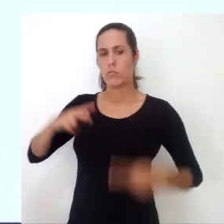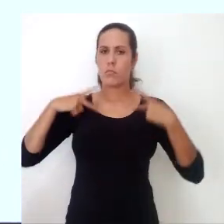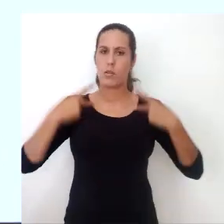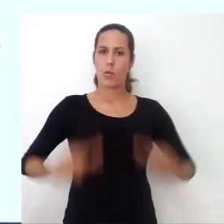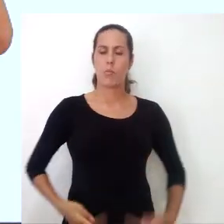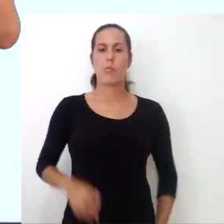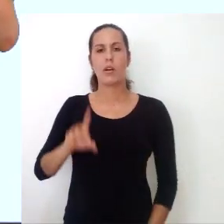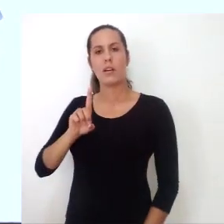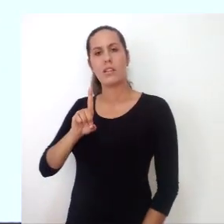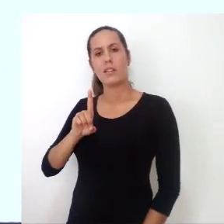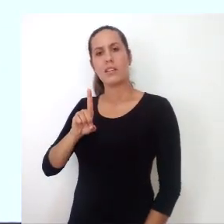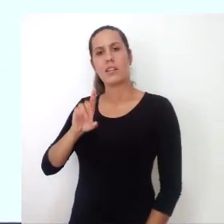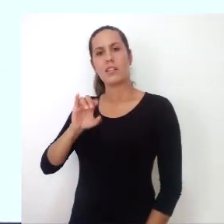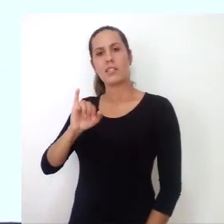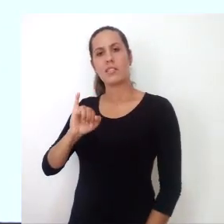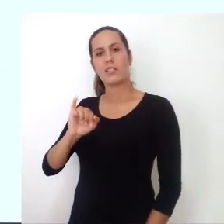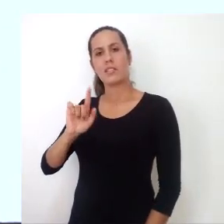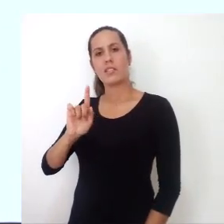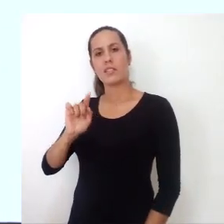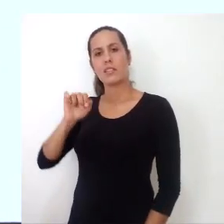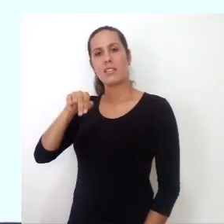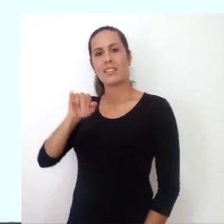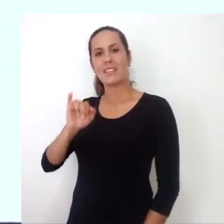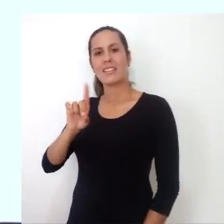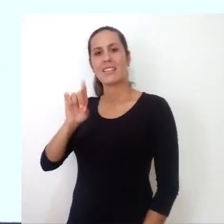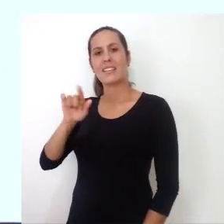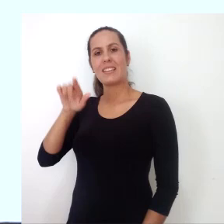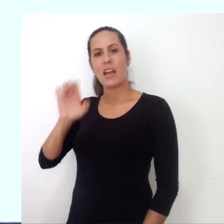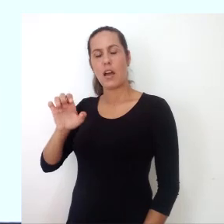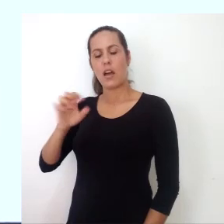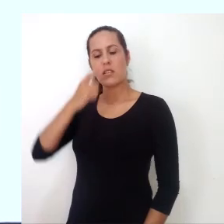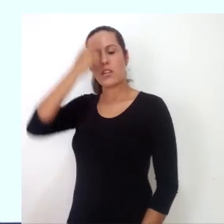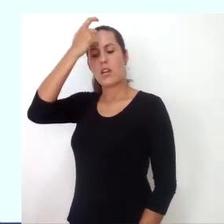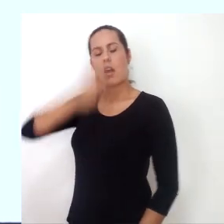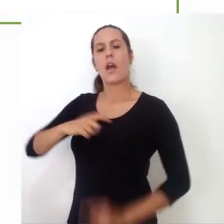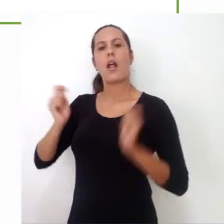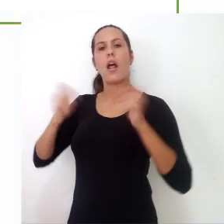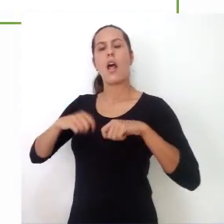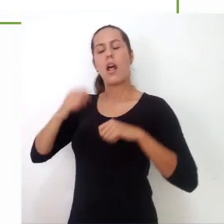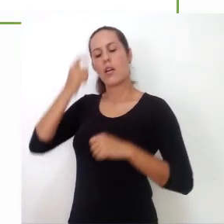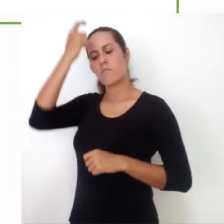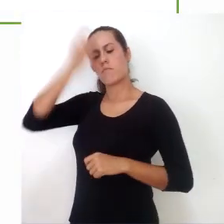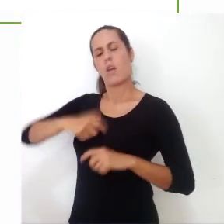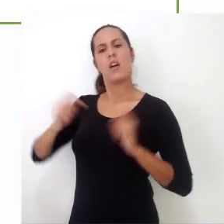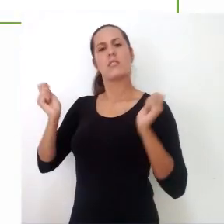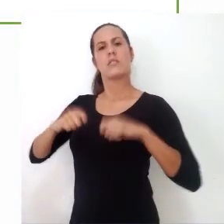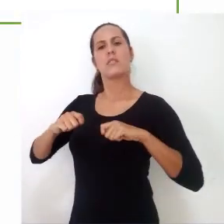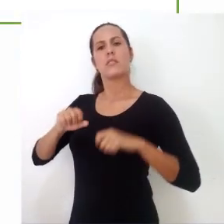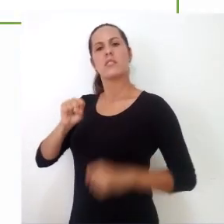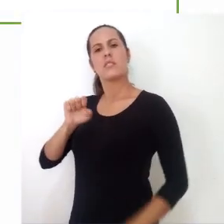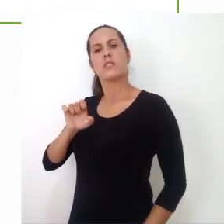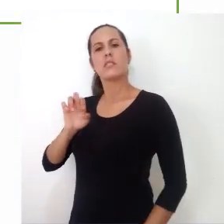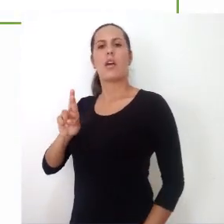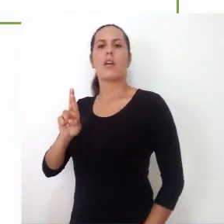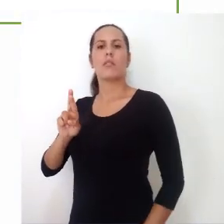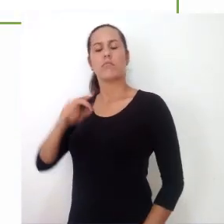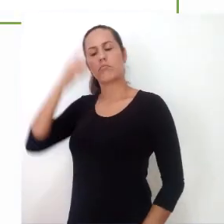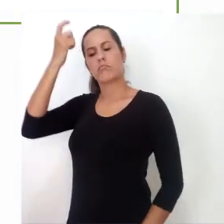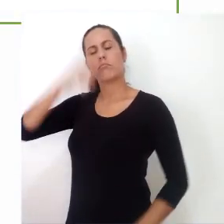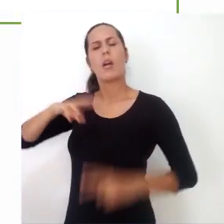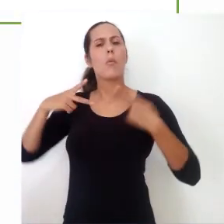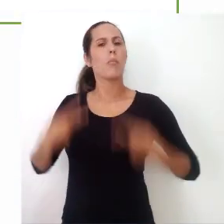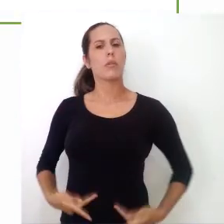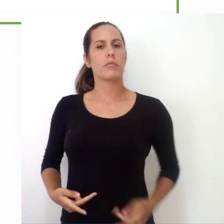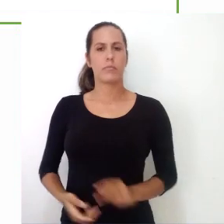a dignidade humana. Então vamos em frente. Nós temos aqui forças que ferem a